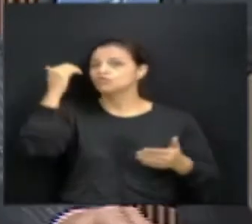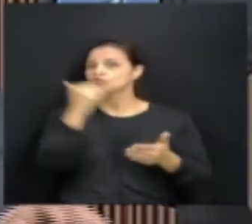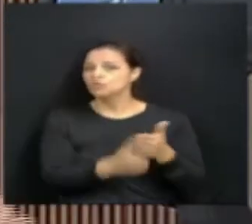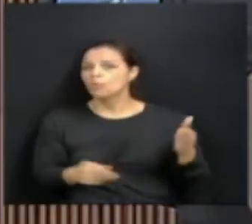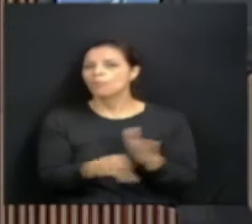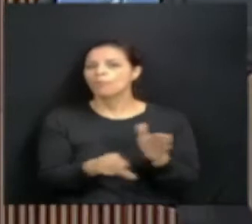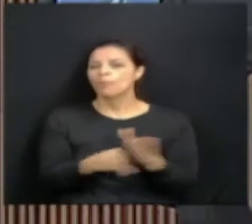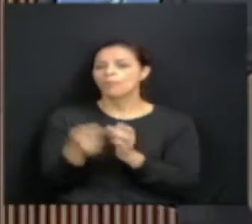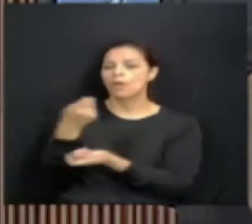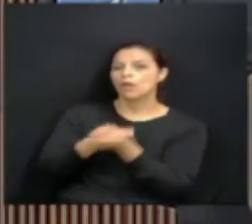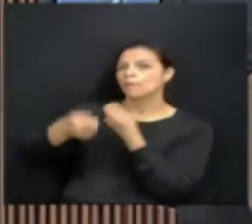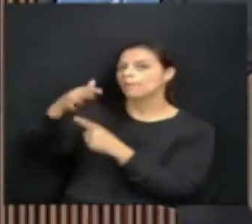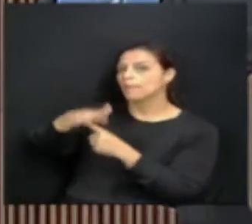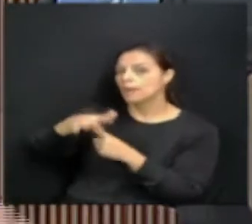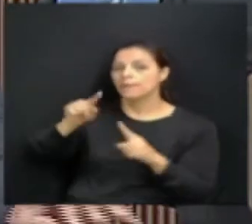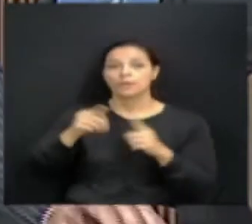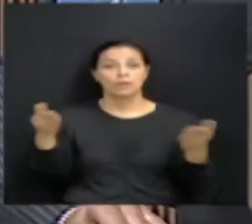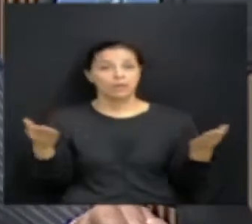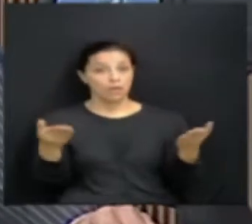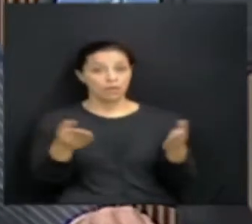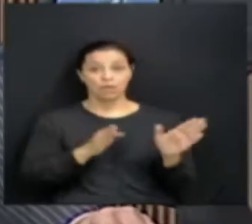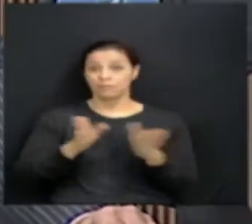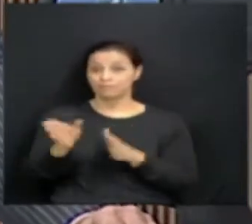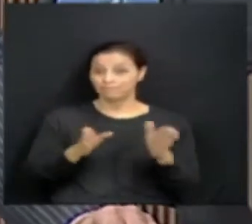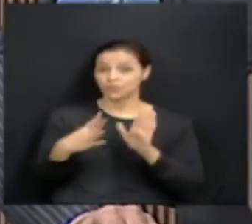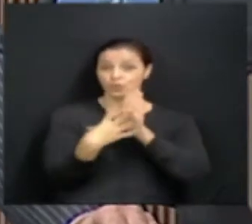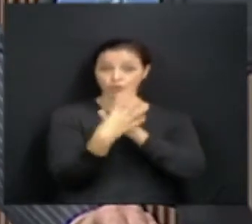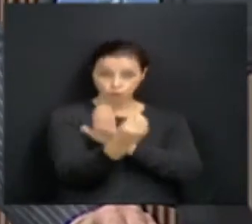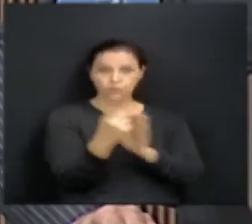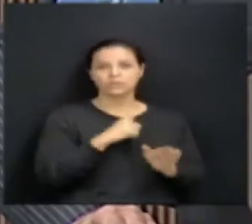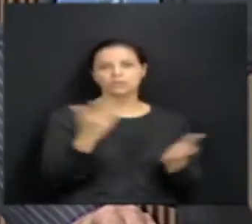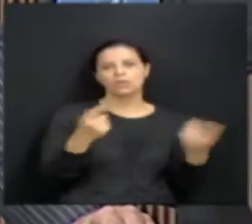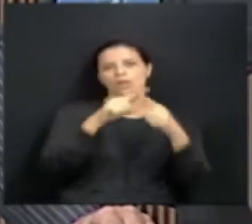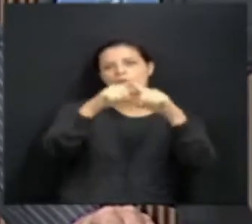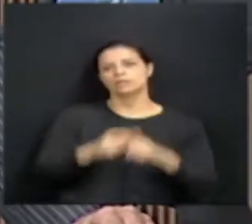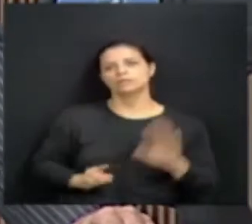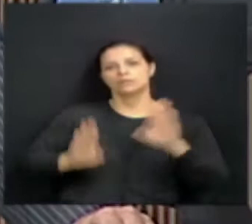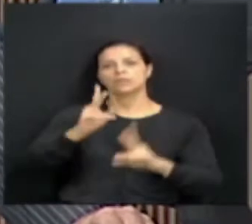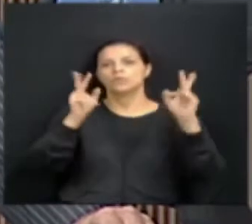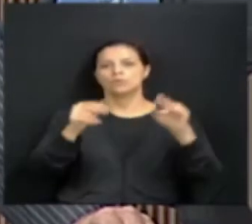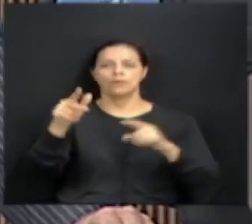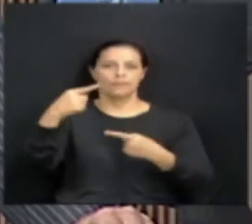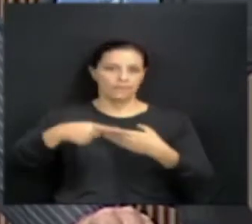modelo que muito provavelmente será copiado na próxima licitação de pedágio.